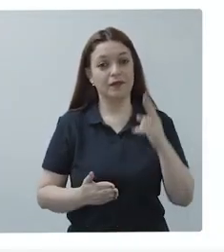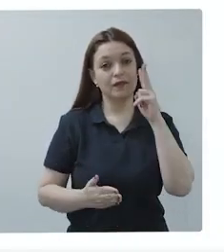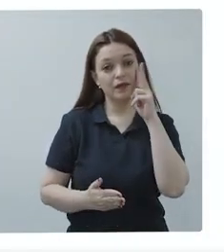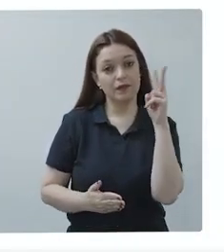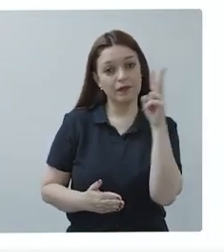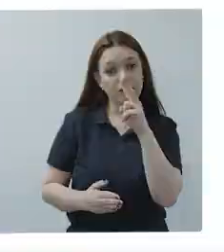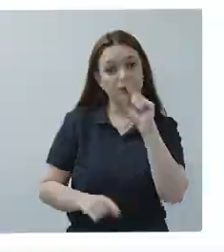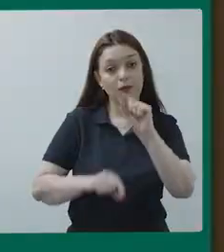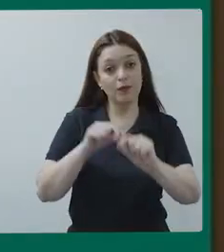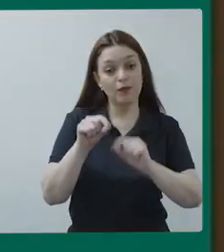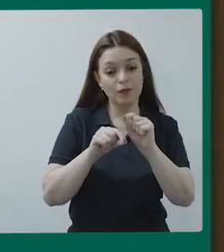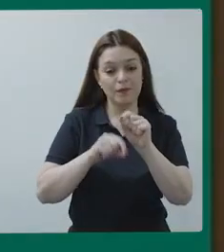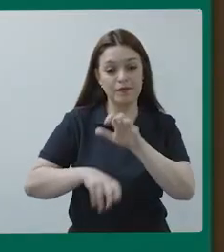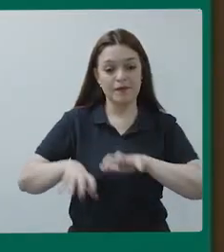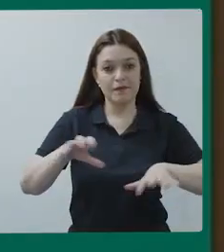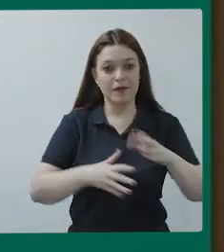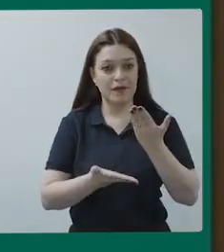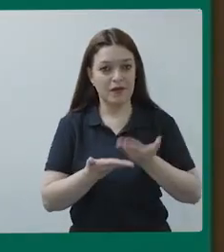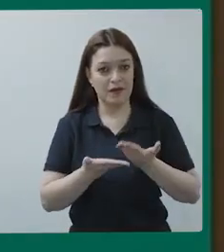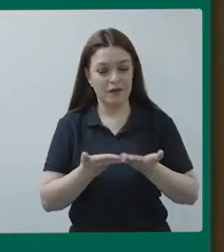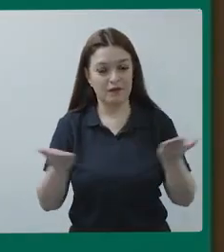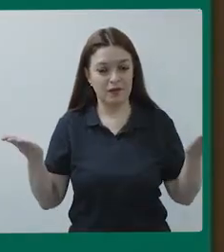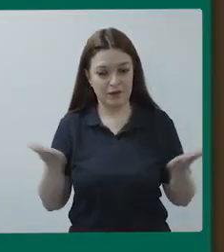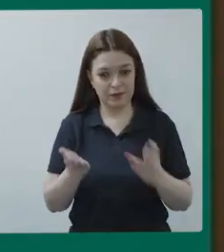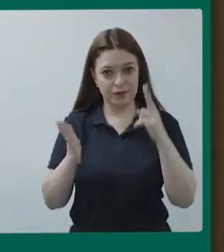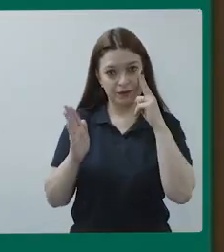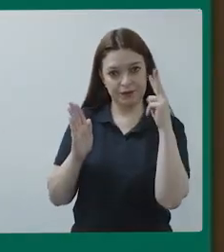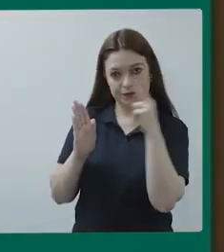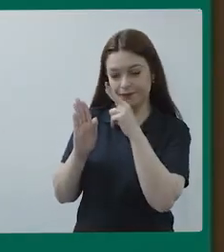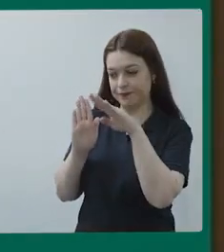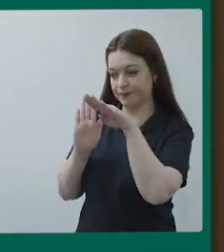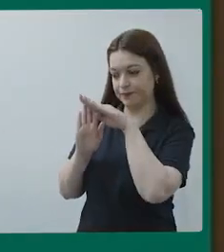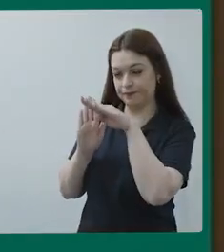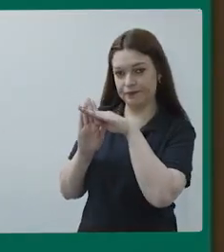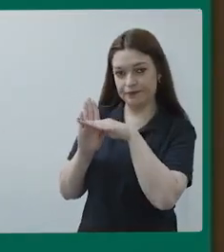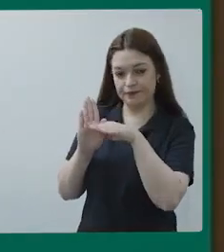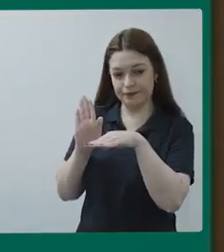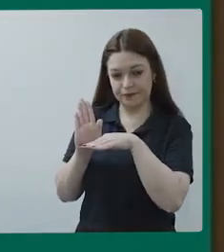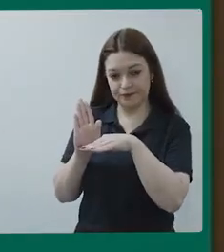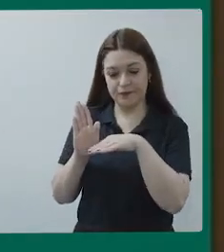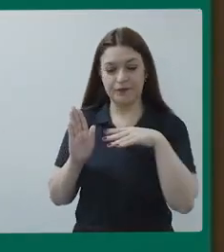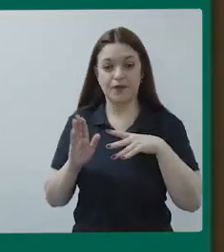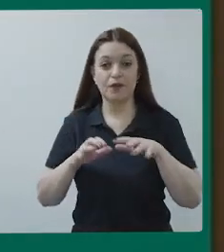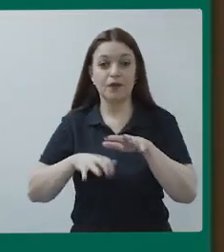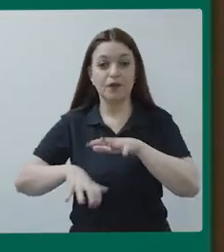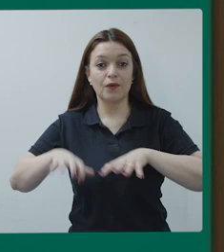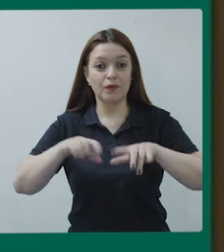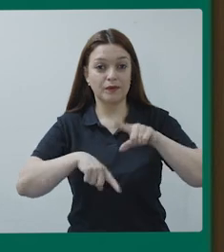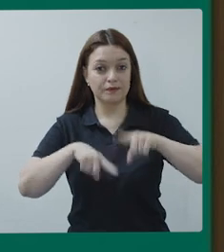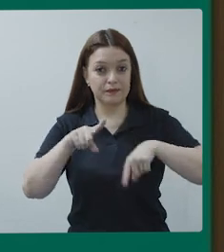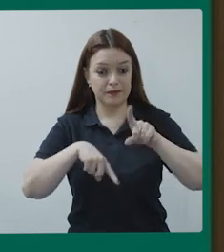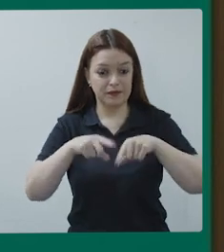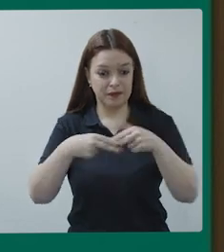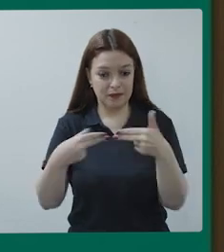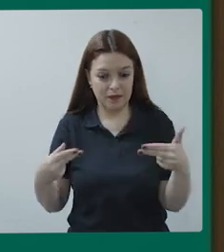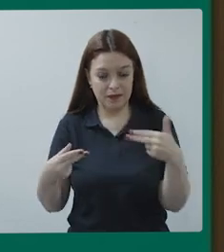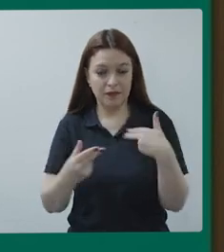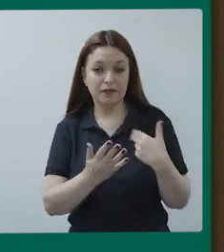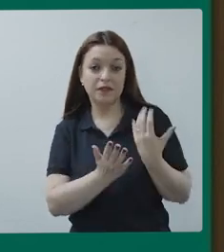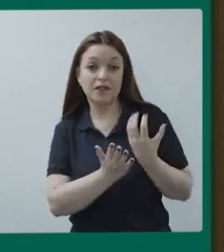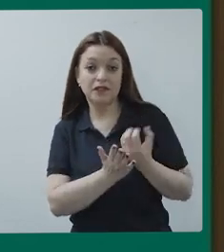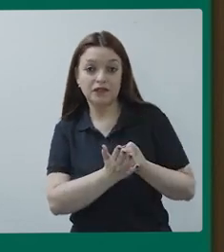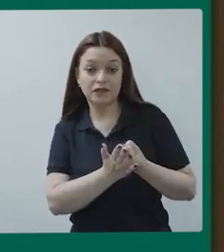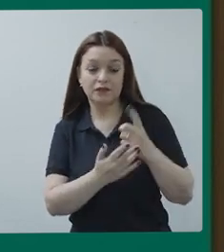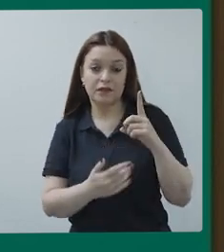preparamos para a nossa aula de hoje. Vamos para a nossa rotina. Nós vamos organizar os materiais, vamos registrar